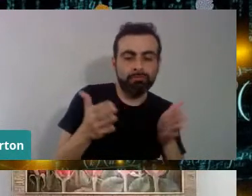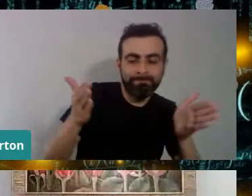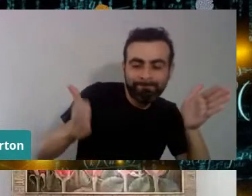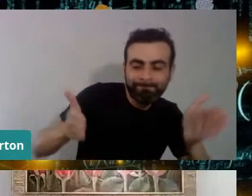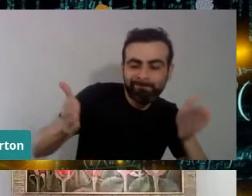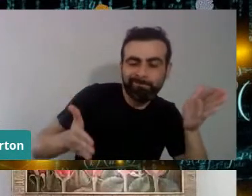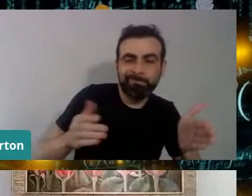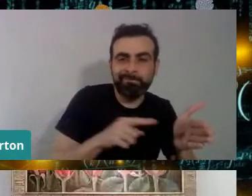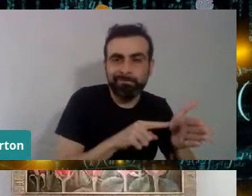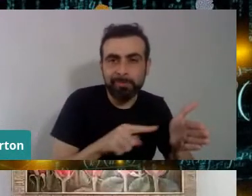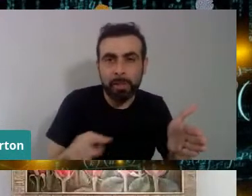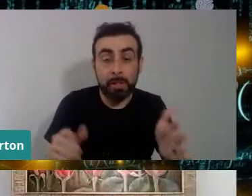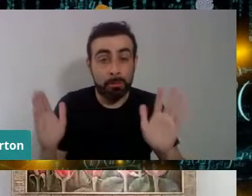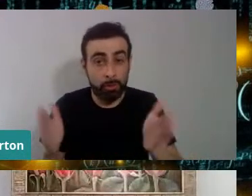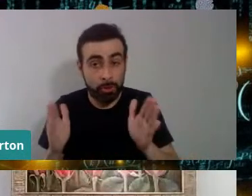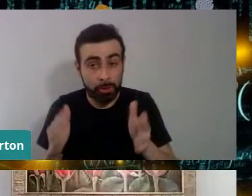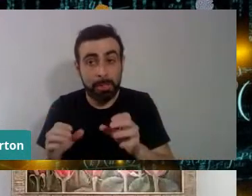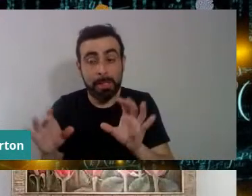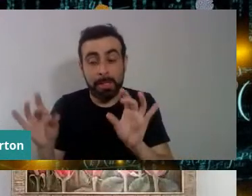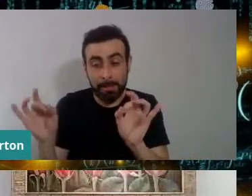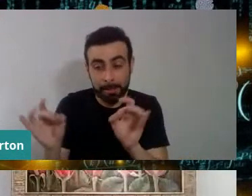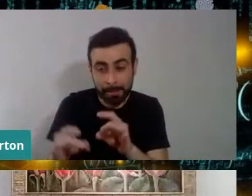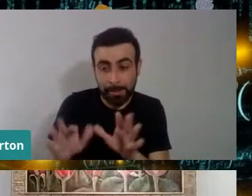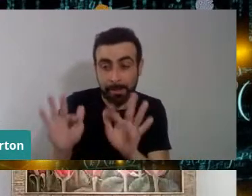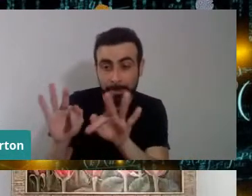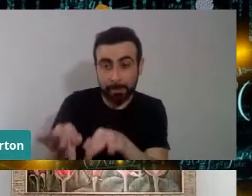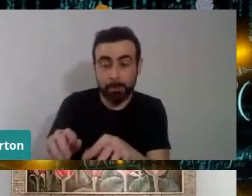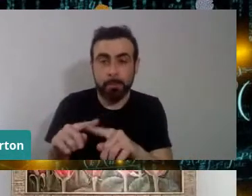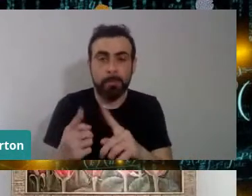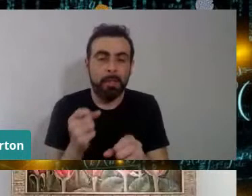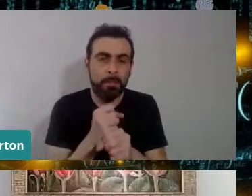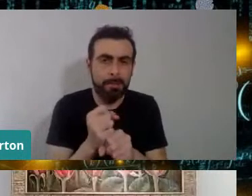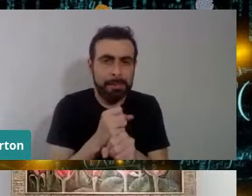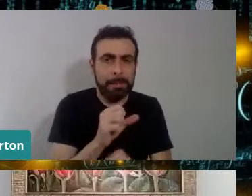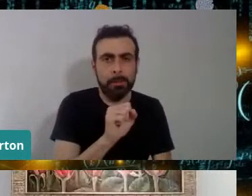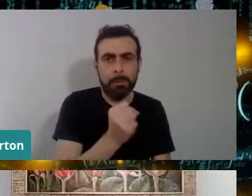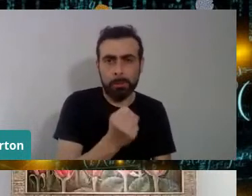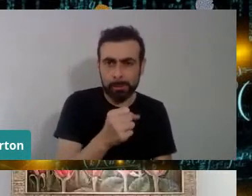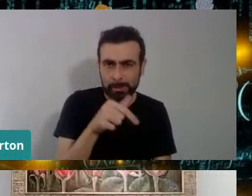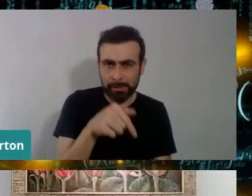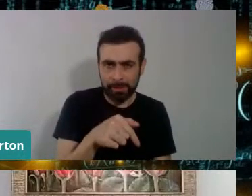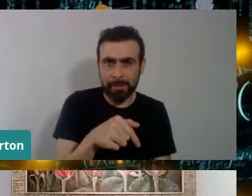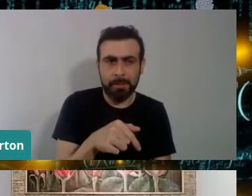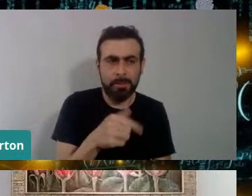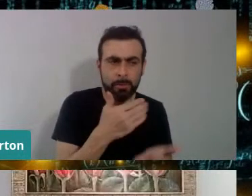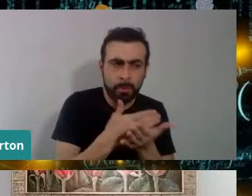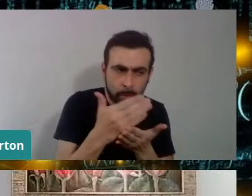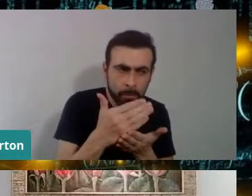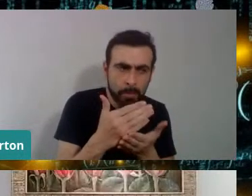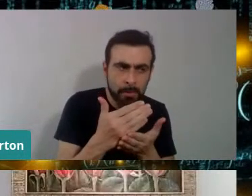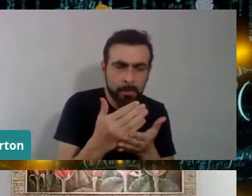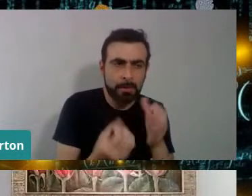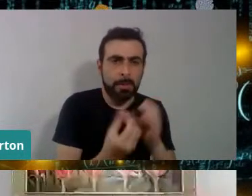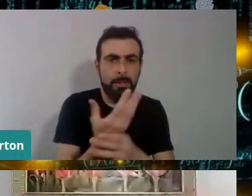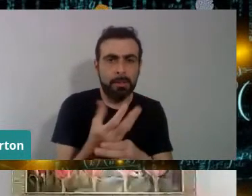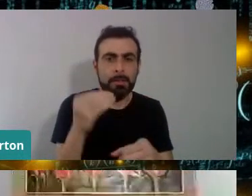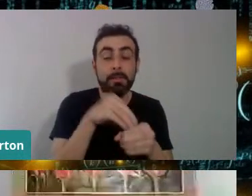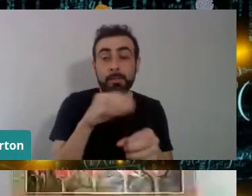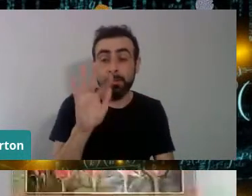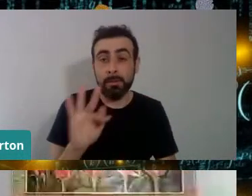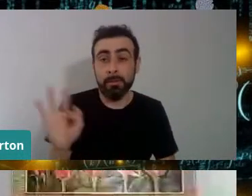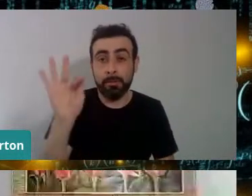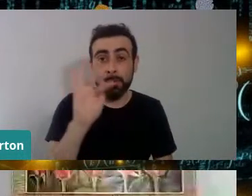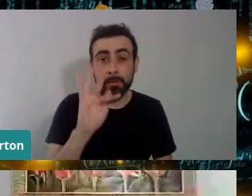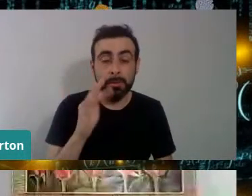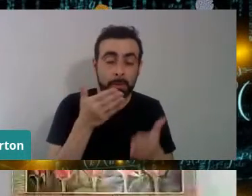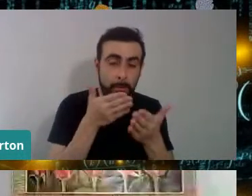estou saindo já, mas, né, desde 87, né, quando eu entrei na faculdade, né, eu passei no